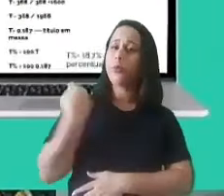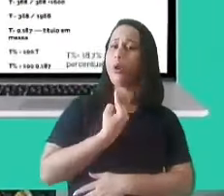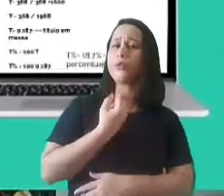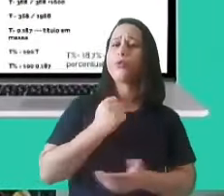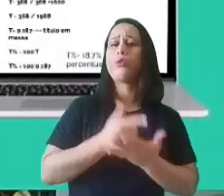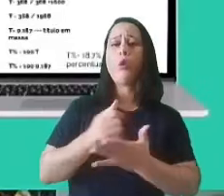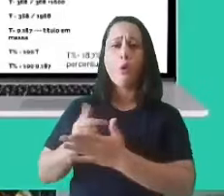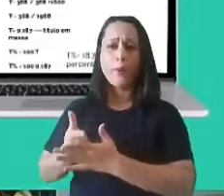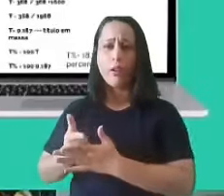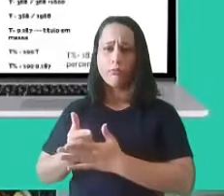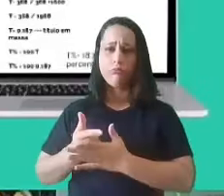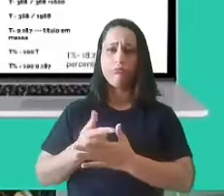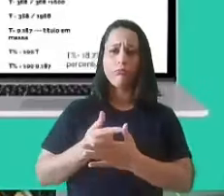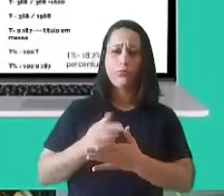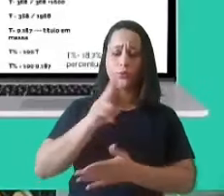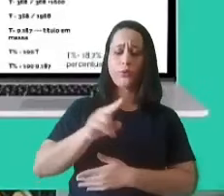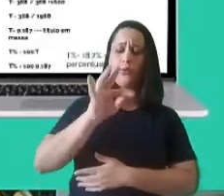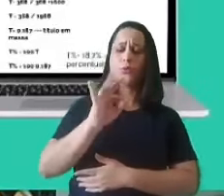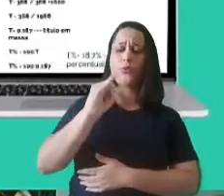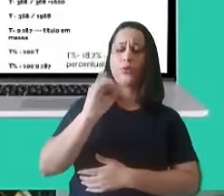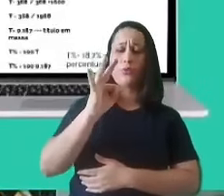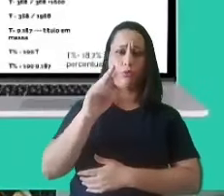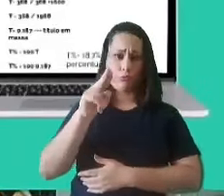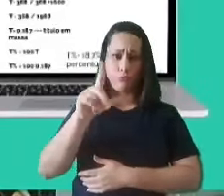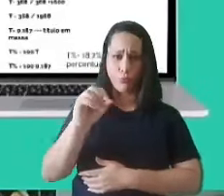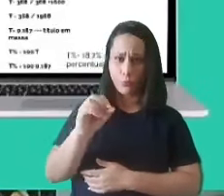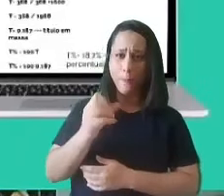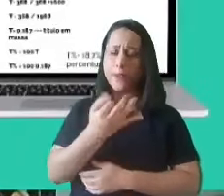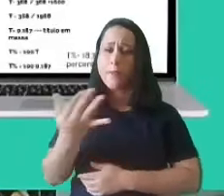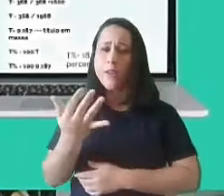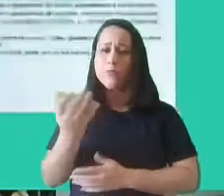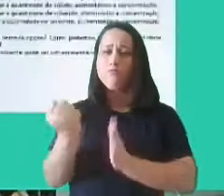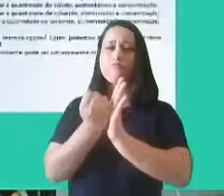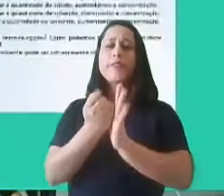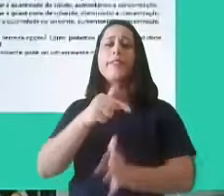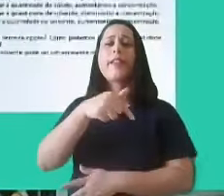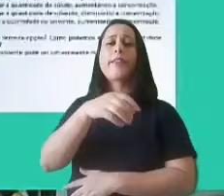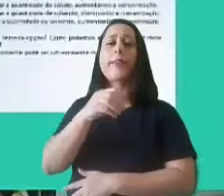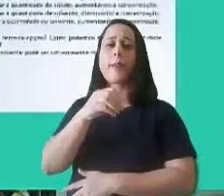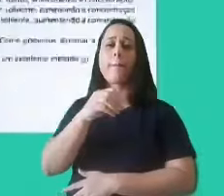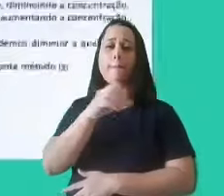a gente compra por titulação. Álcool a 70%.